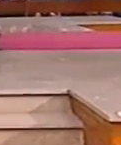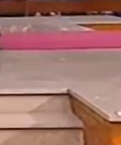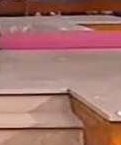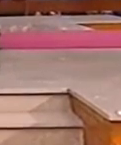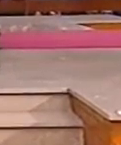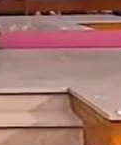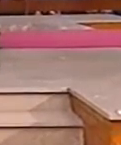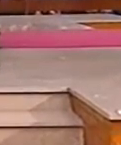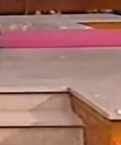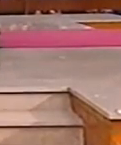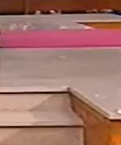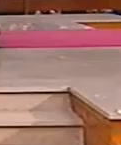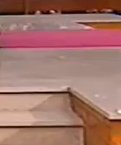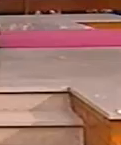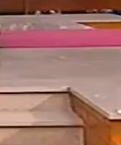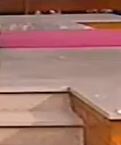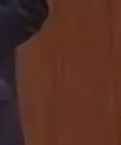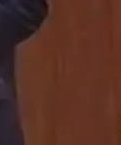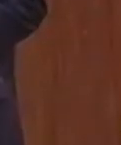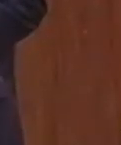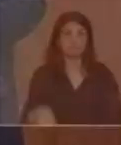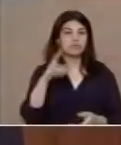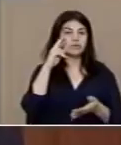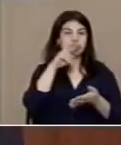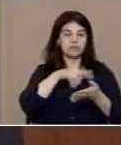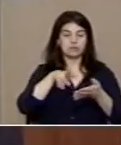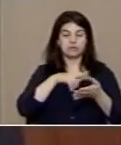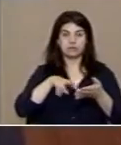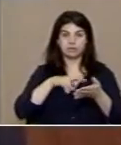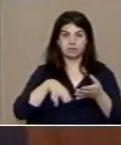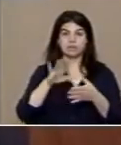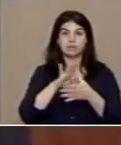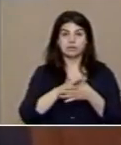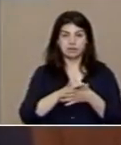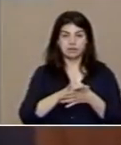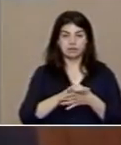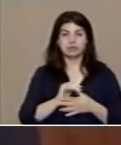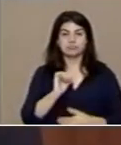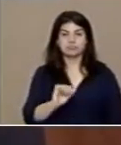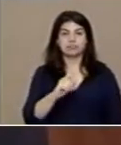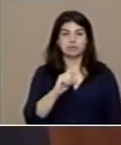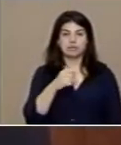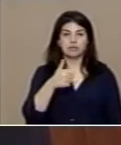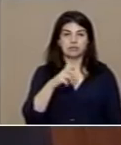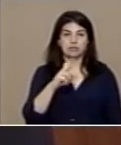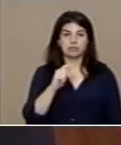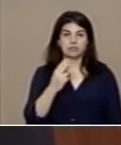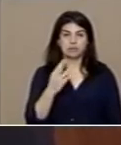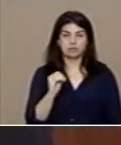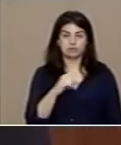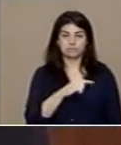E aí a leitura da epístola aos hebreus 1 os irmãos